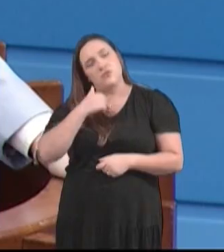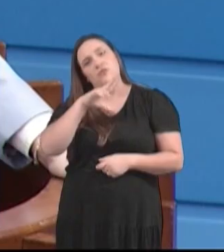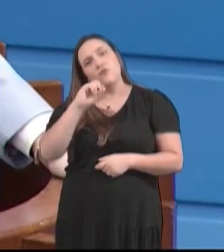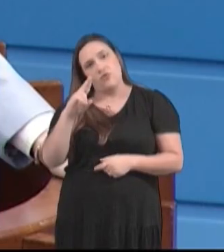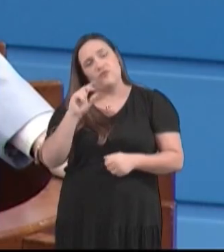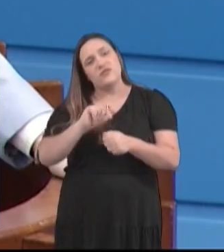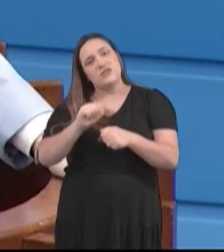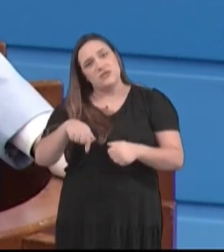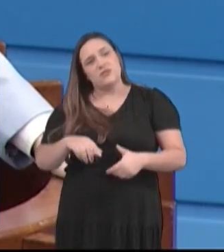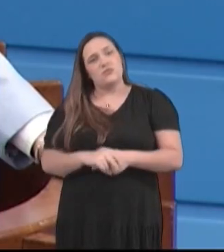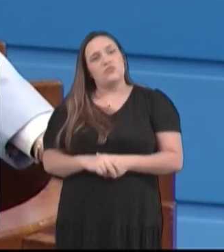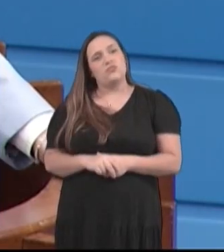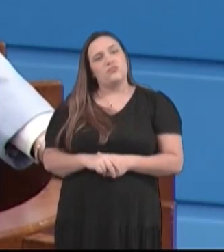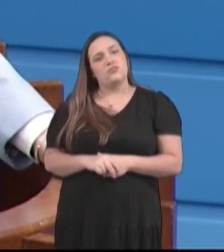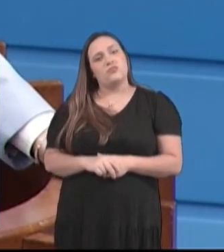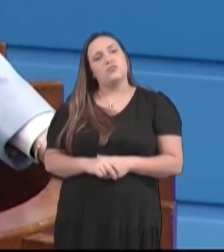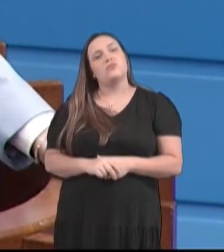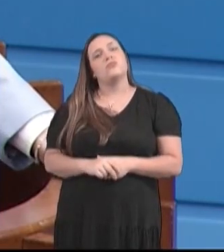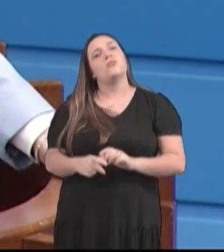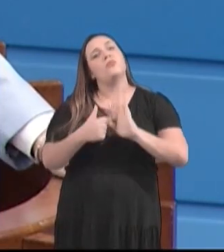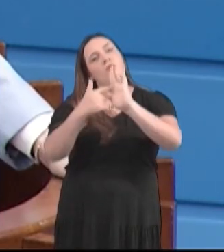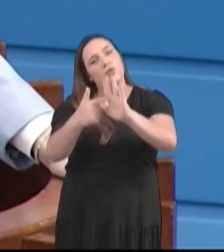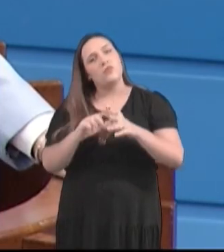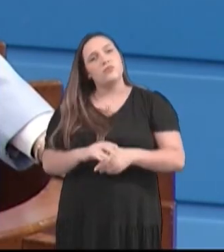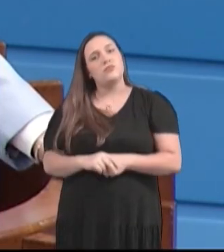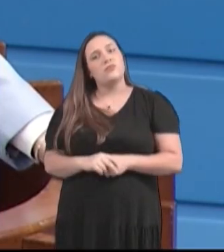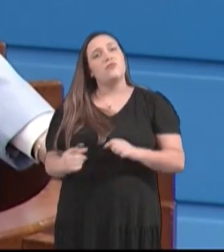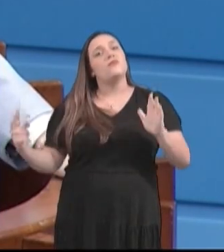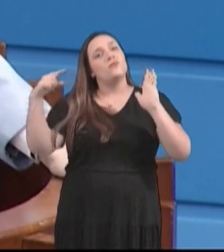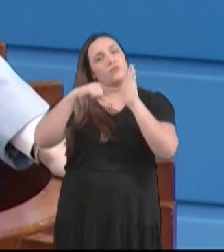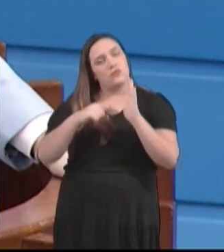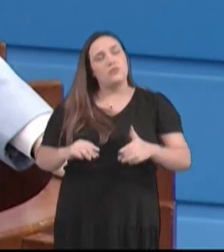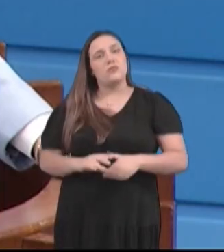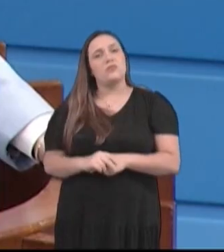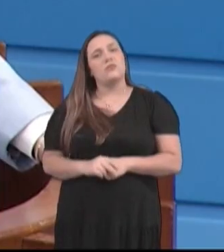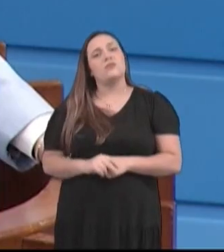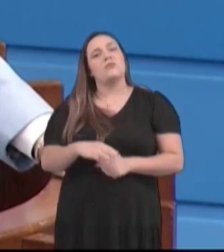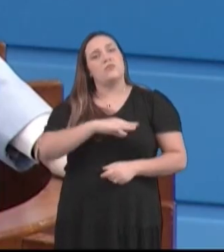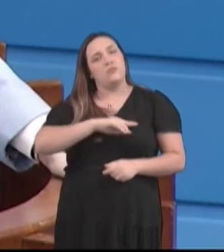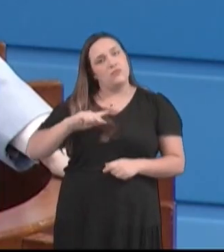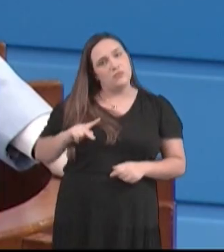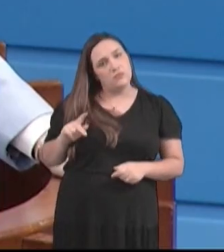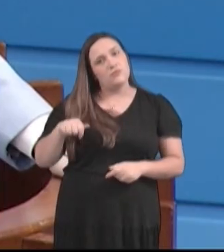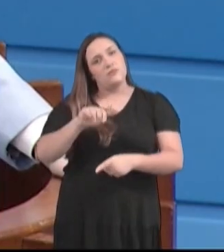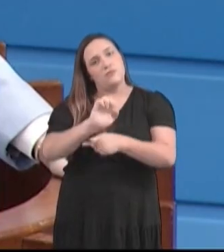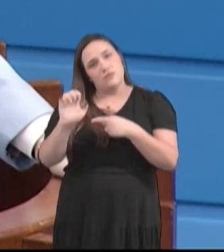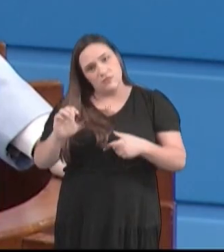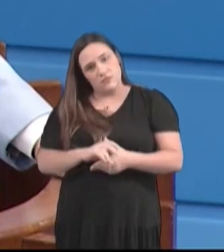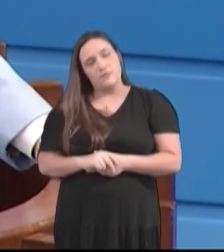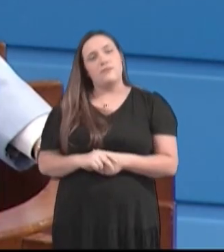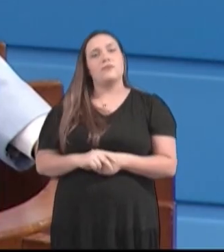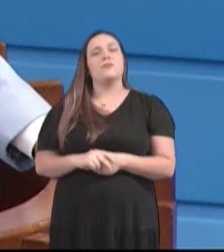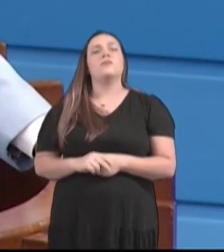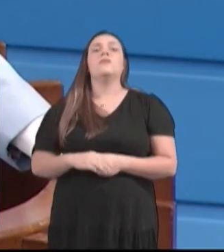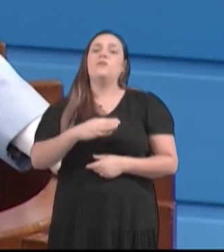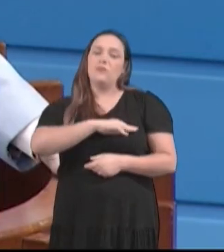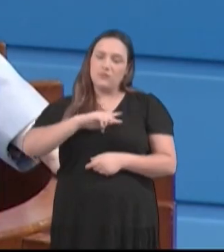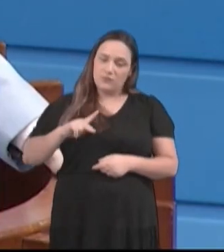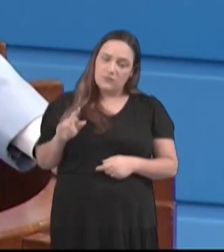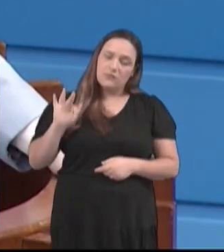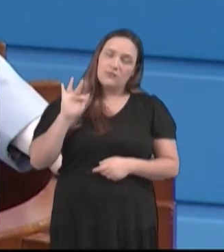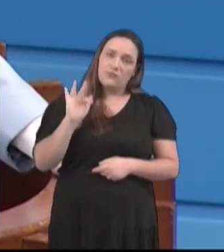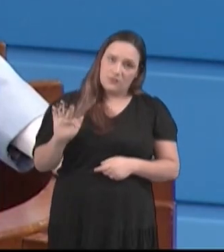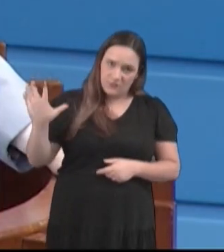saúde. Eu estou oferecendo uma denúncia ao Ministério Público Estadual, ao